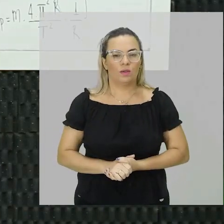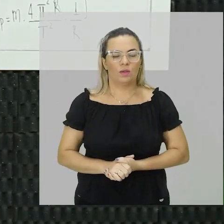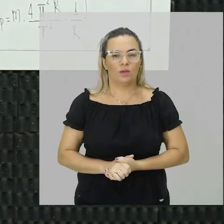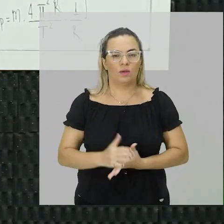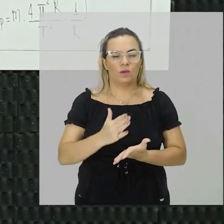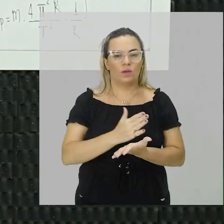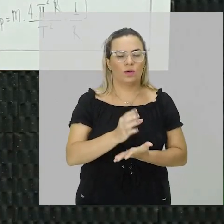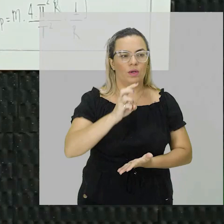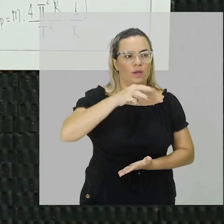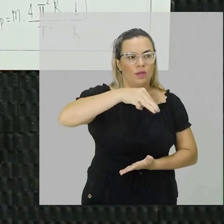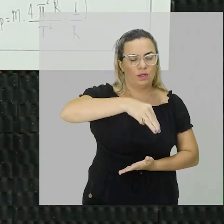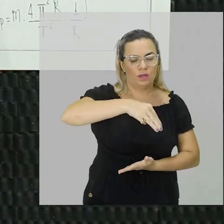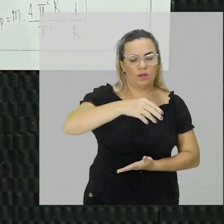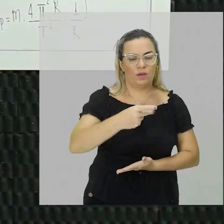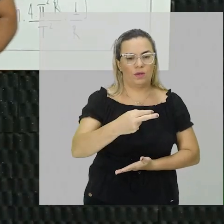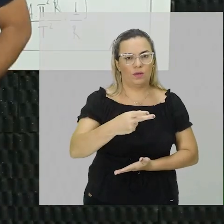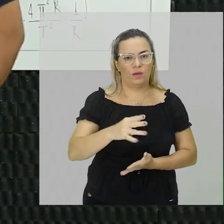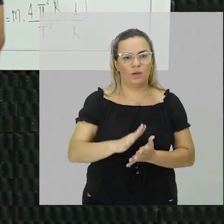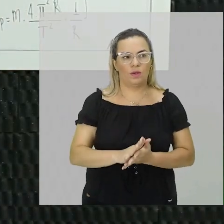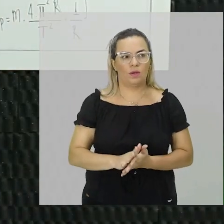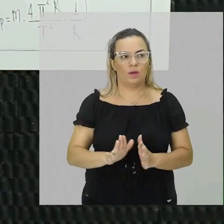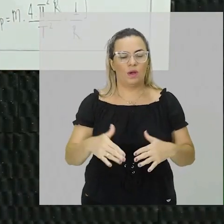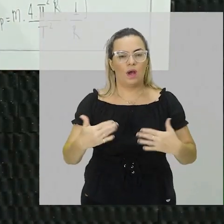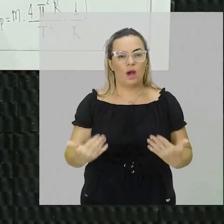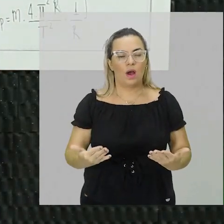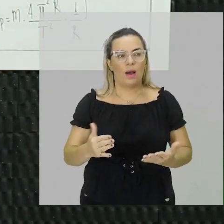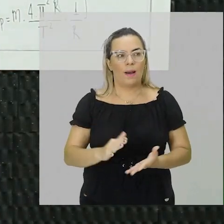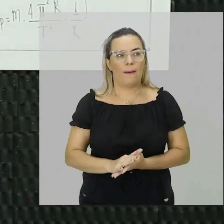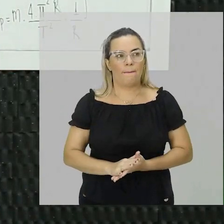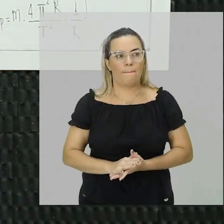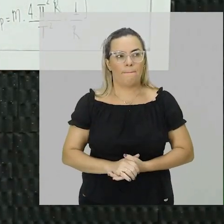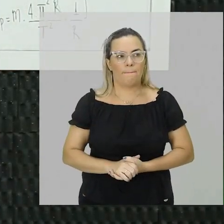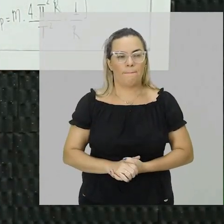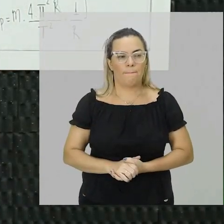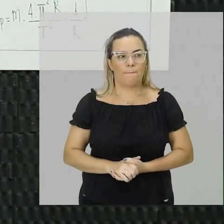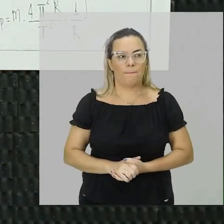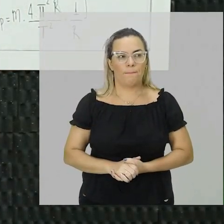M é igual ao quê, né? A massa vai ser igual ao quê, ó? 4